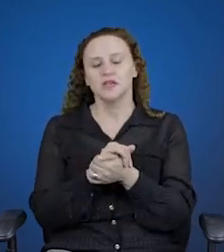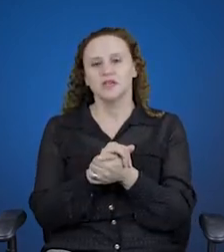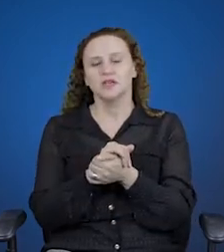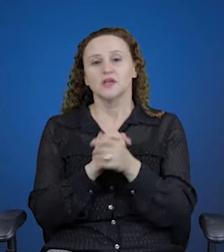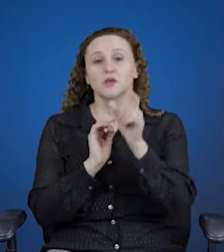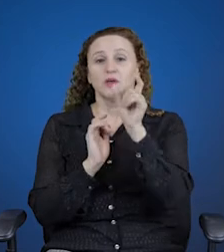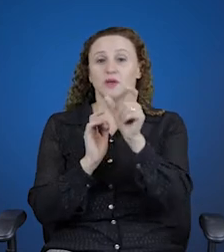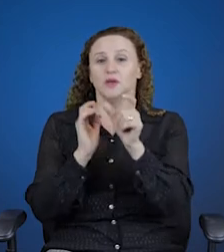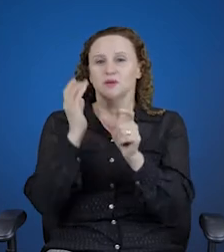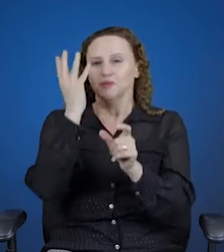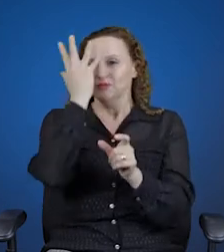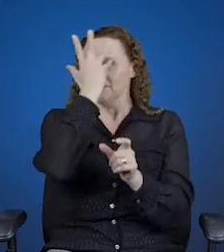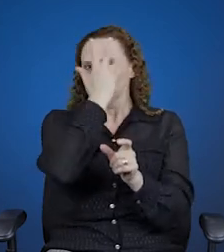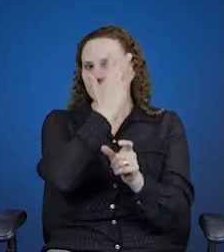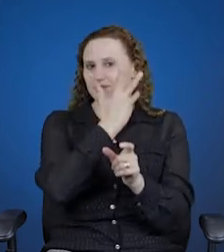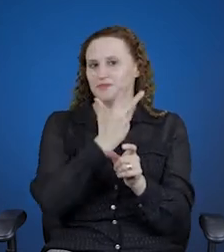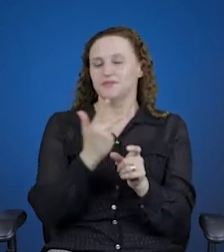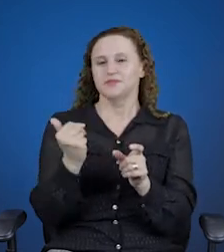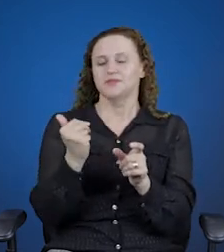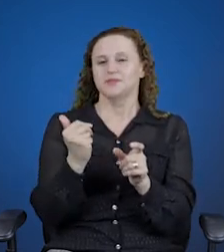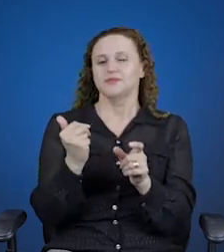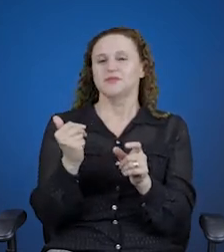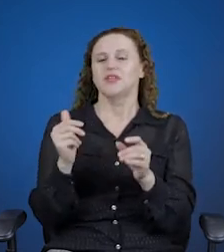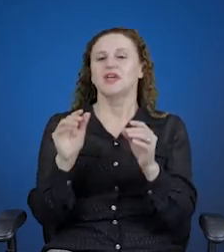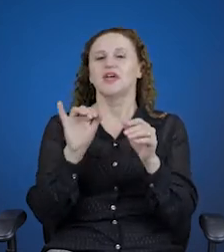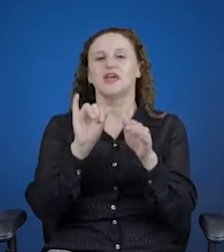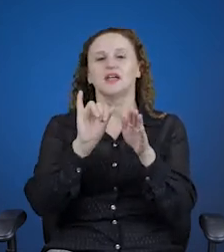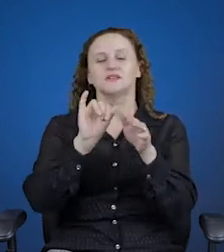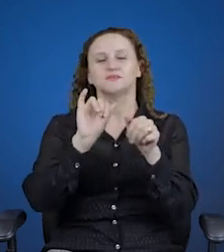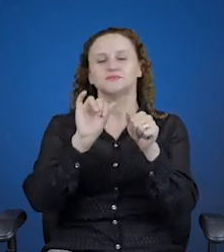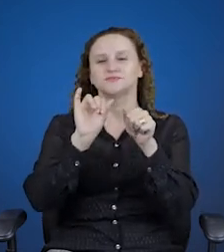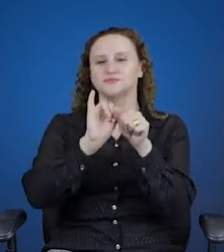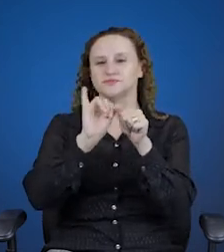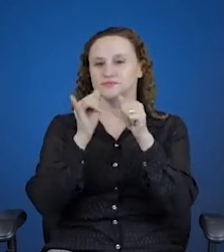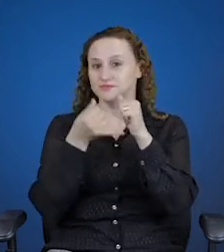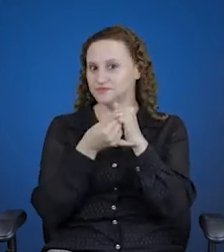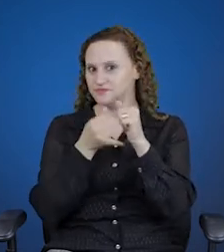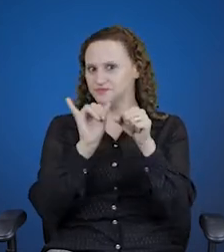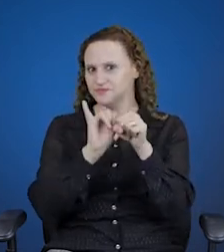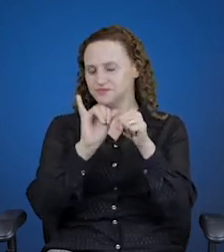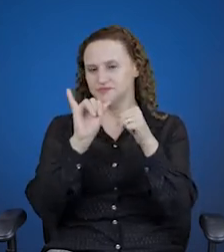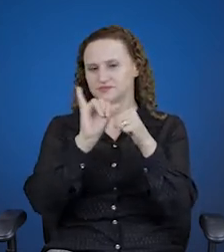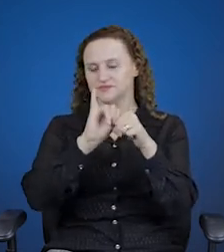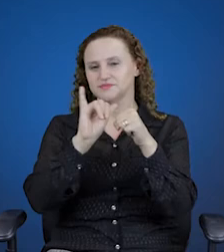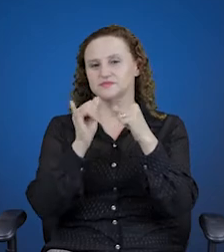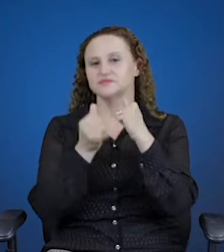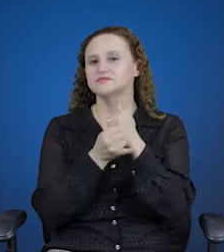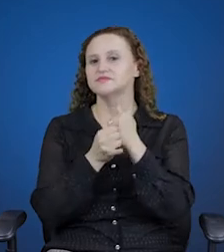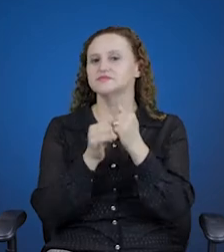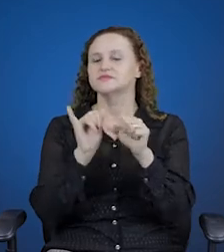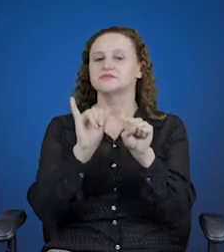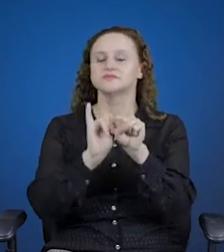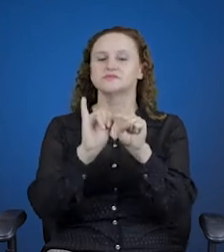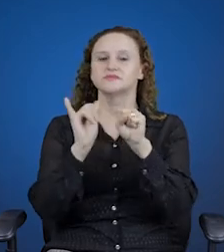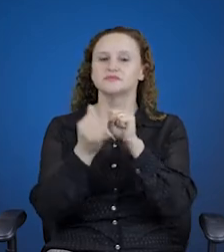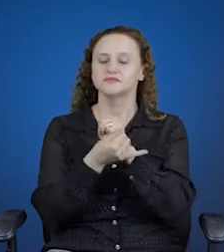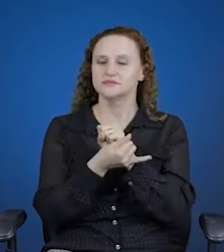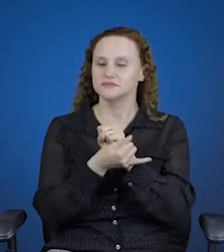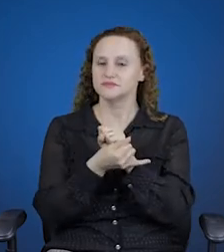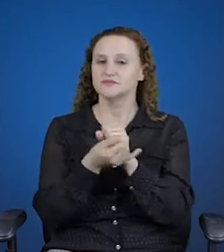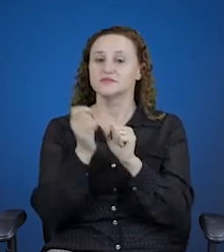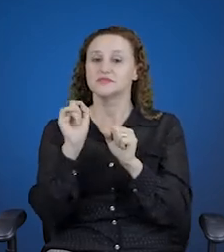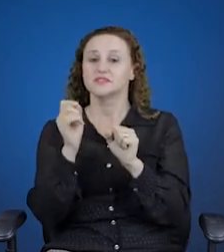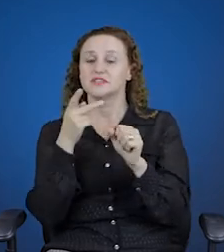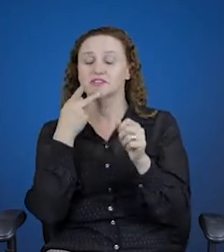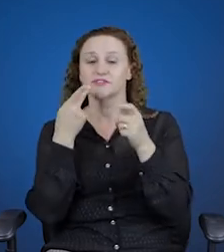termo bonita é um adjetivo de Maria do sujeito em São sujeito é aquele de quem se